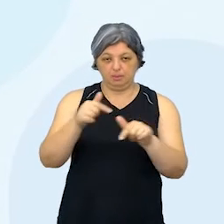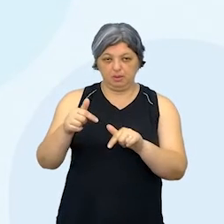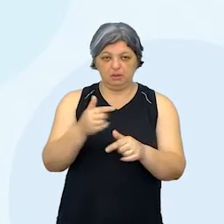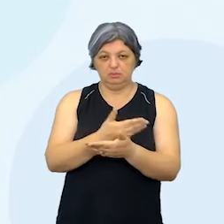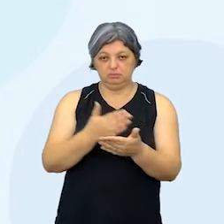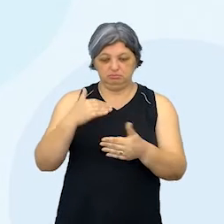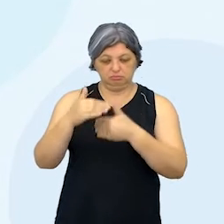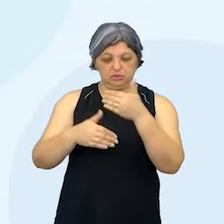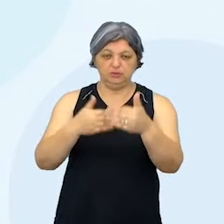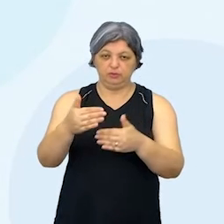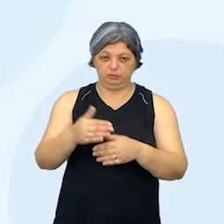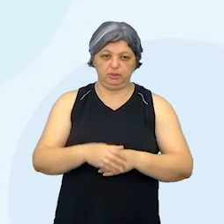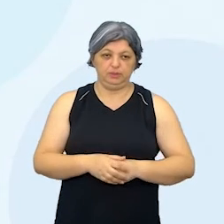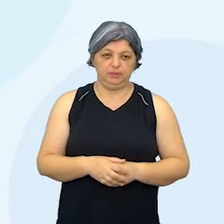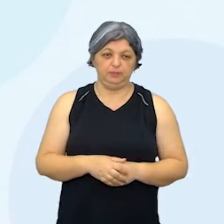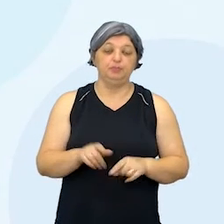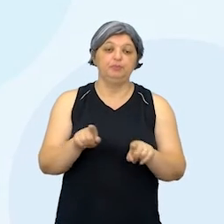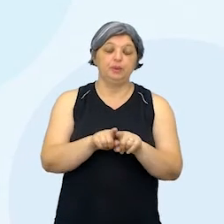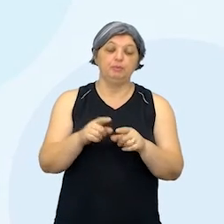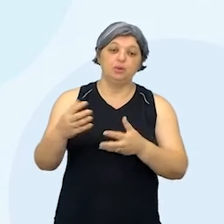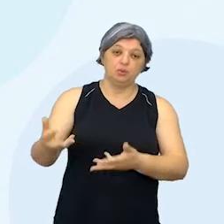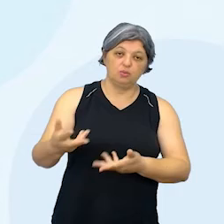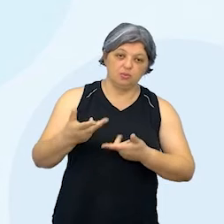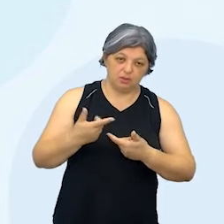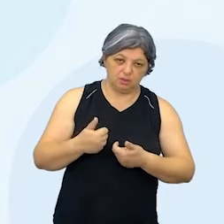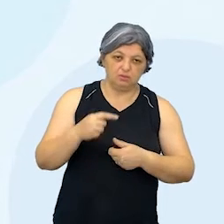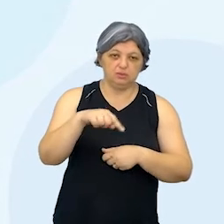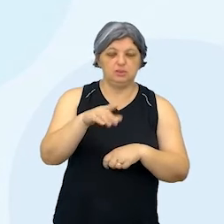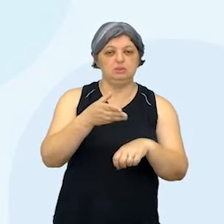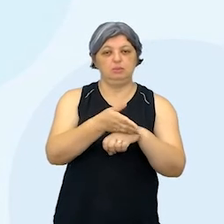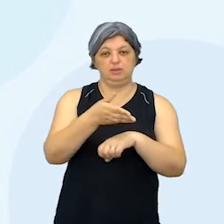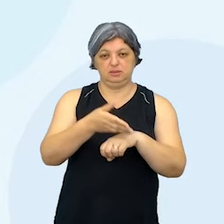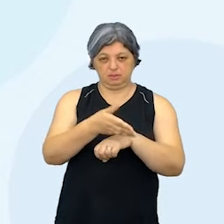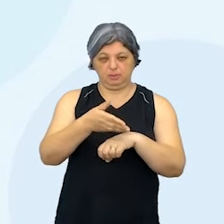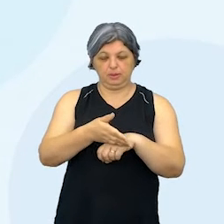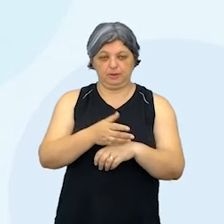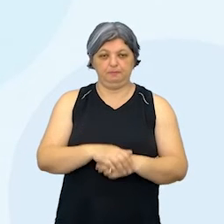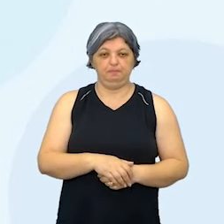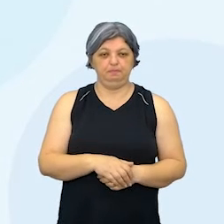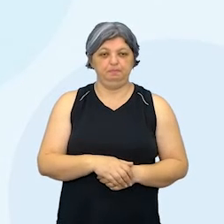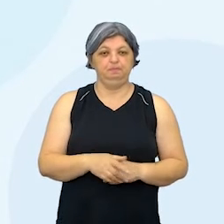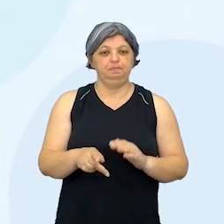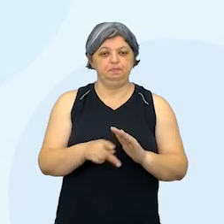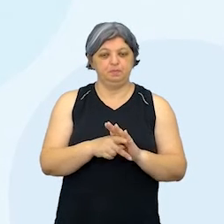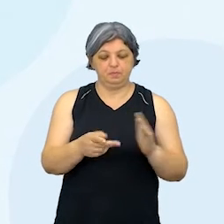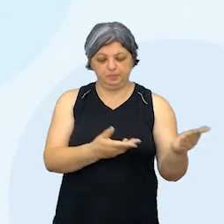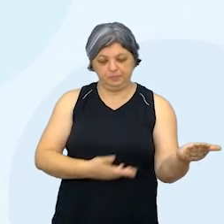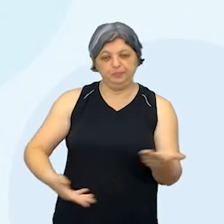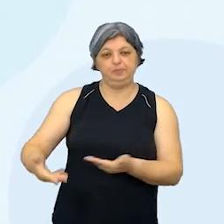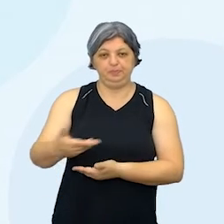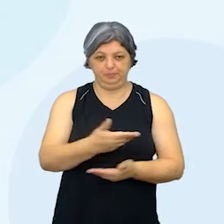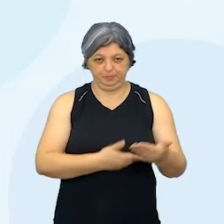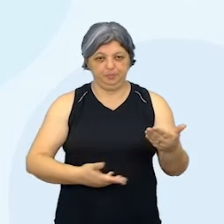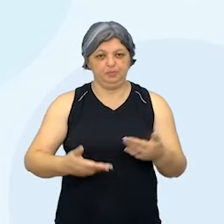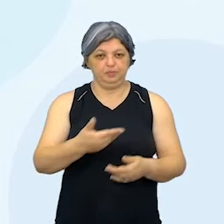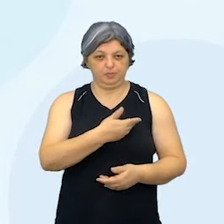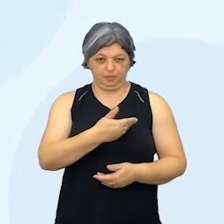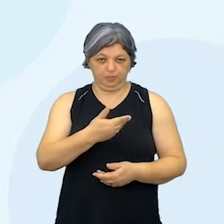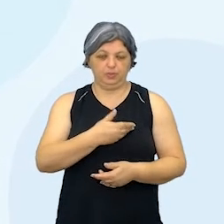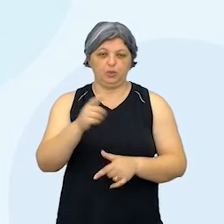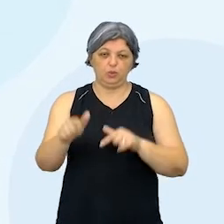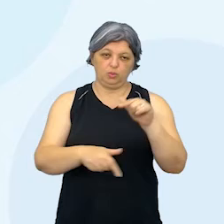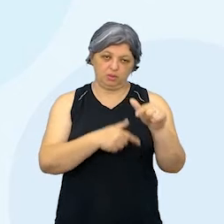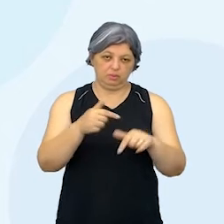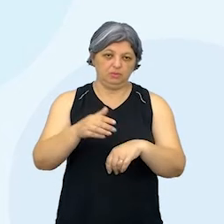esse desenvolvimento, e convidá-los a estar aqui conosco, socializando com os demais colegas o trabalho que vocês